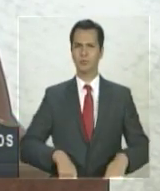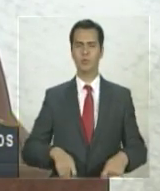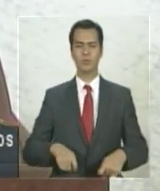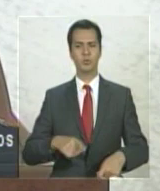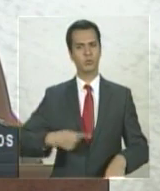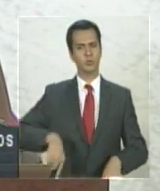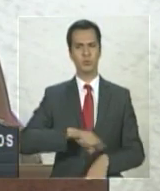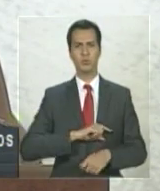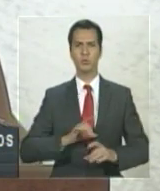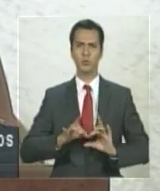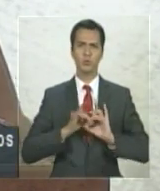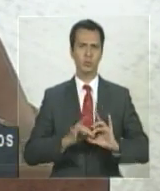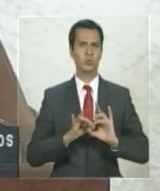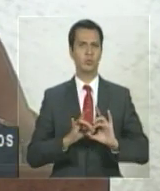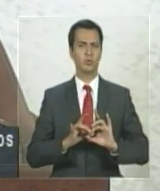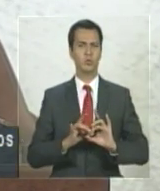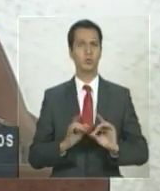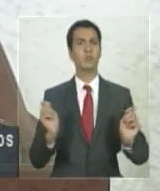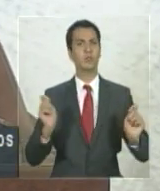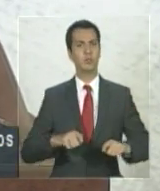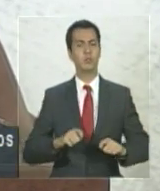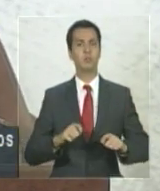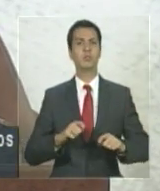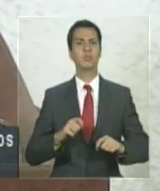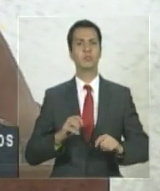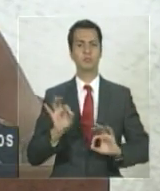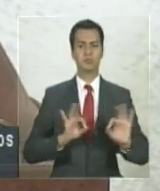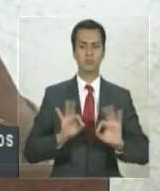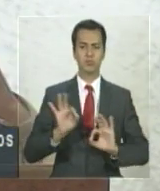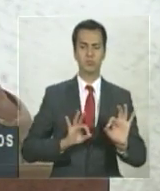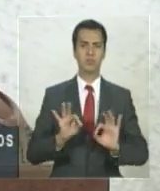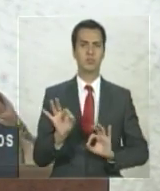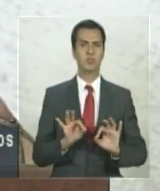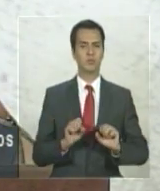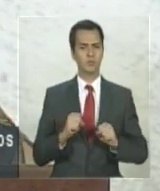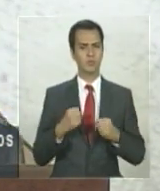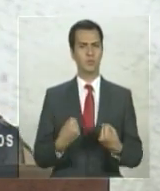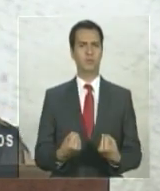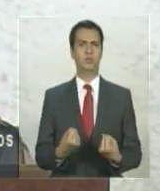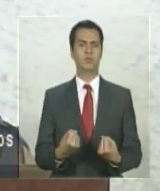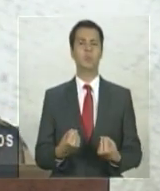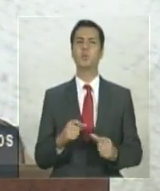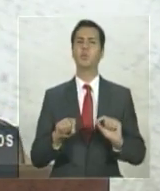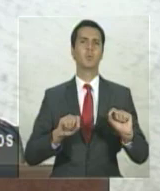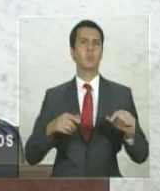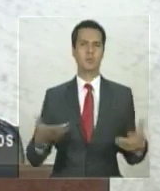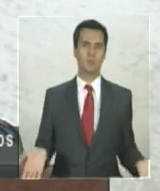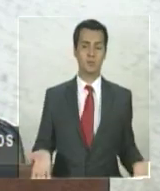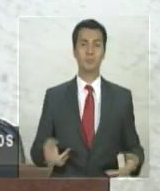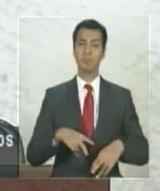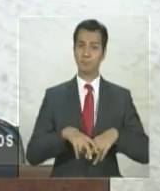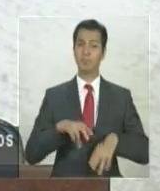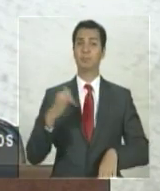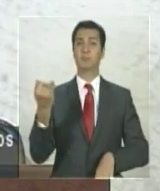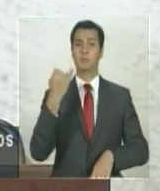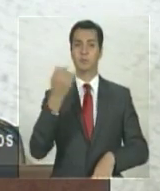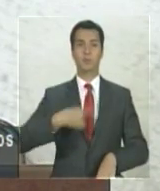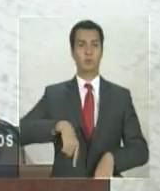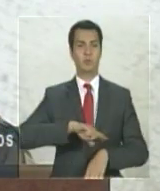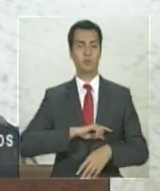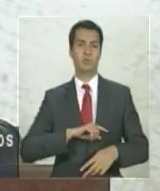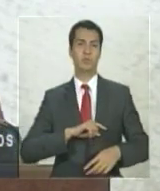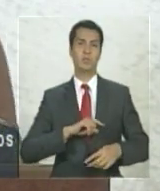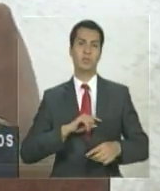juntos projetos consistentes. Consistentes com o quê? Por isso que é importante a parceria com a realidade